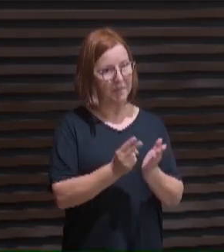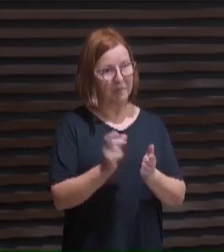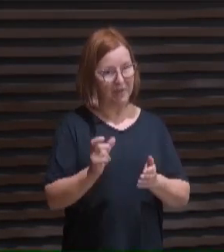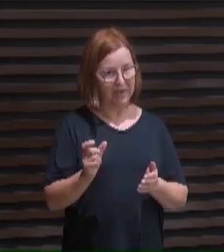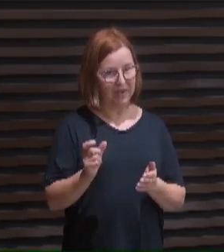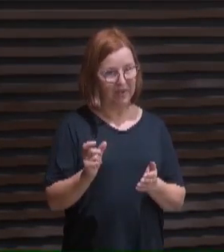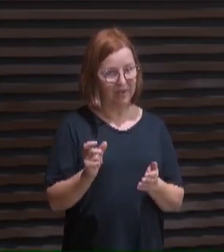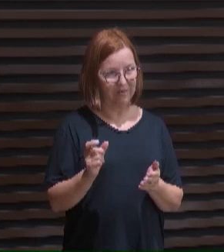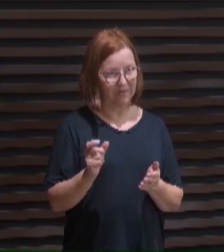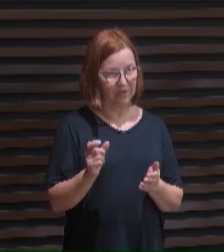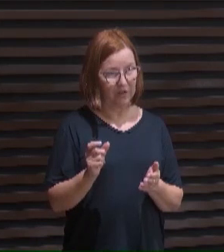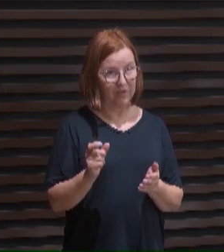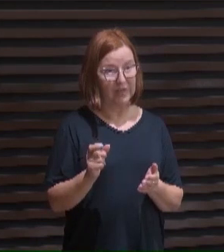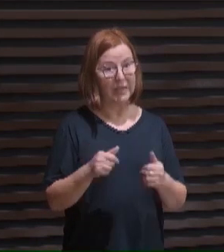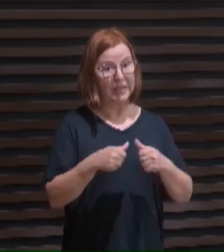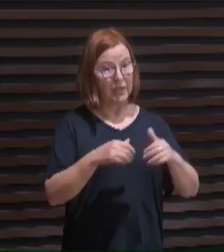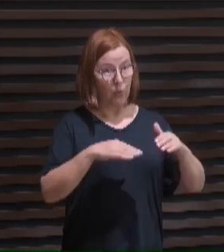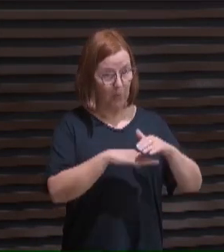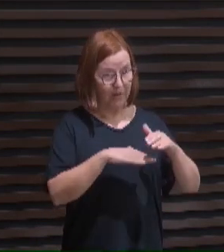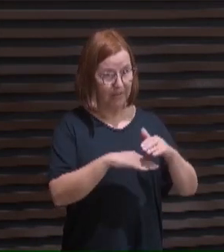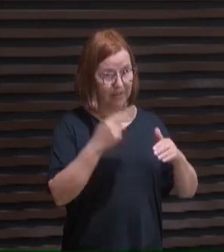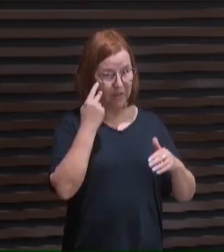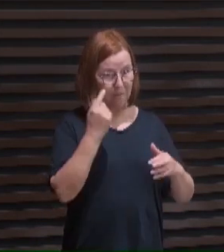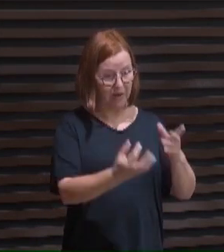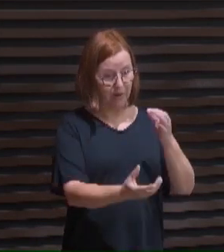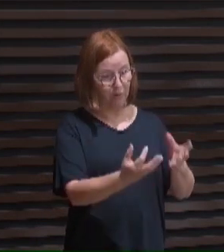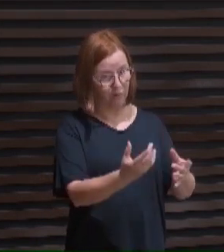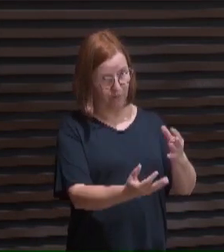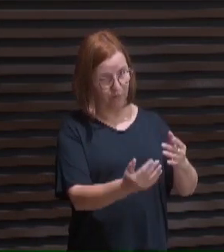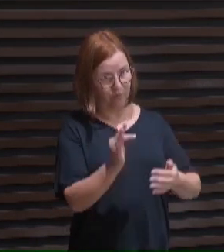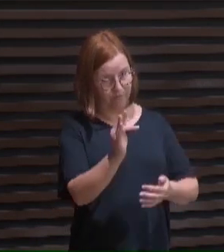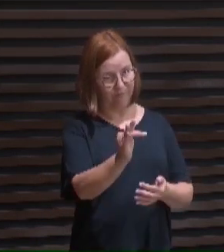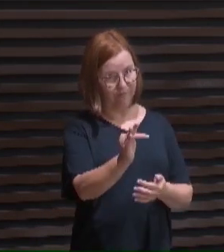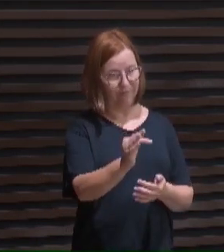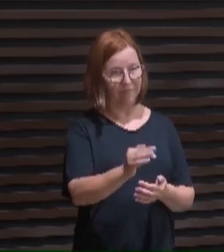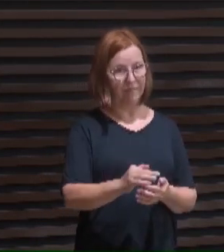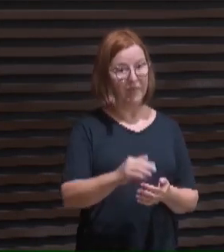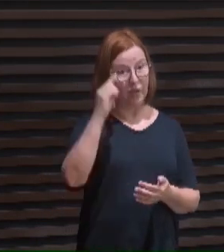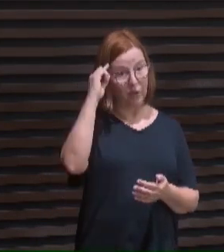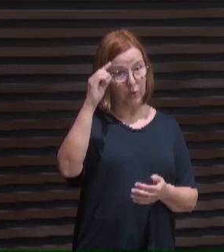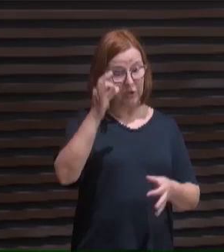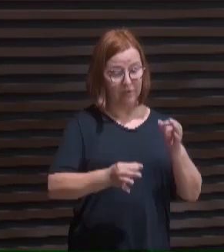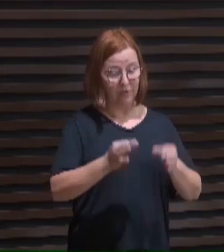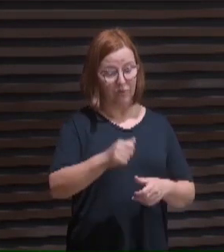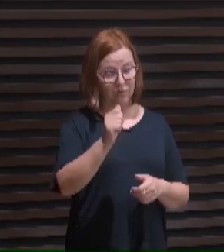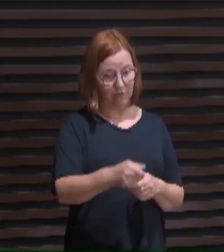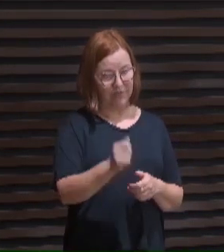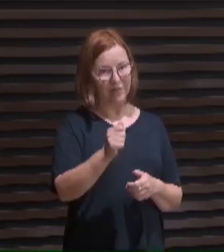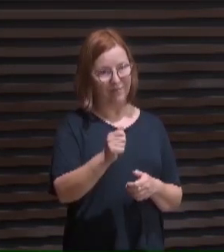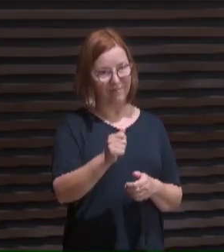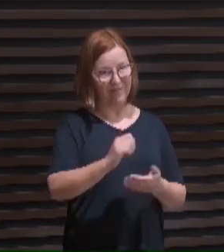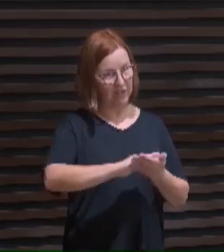sido entesourados para fogo, estando reservados para o dia do juízo e a destruição